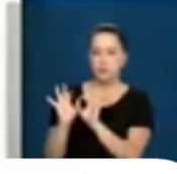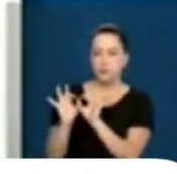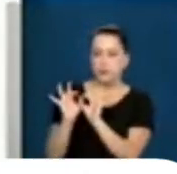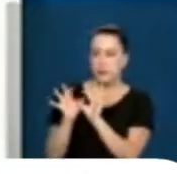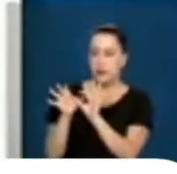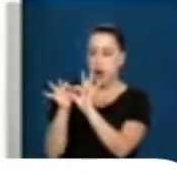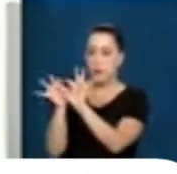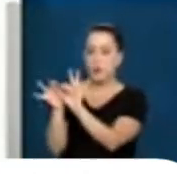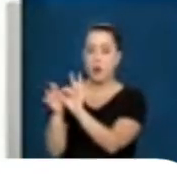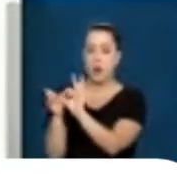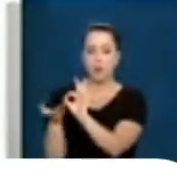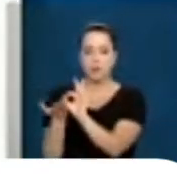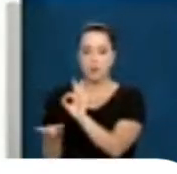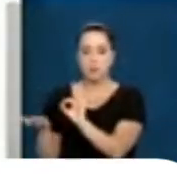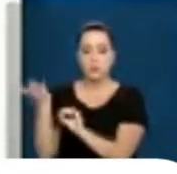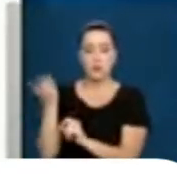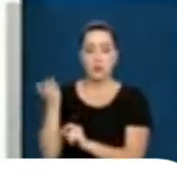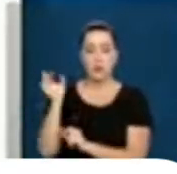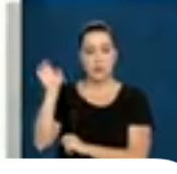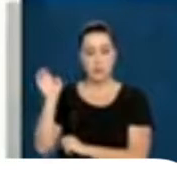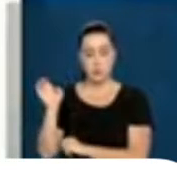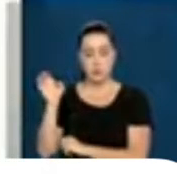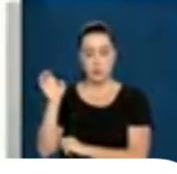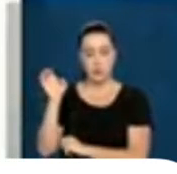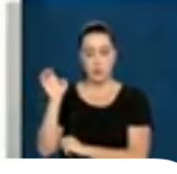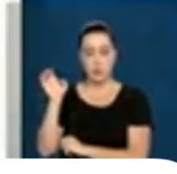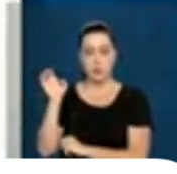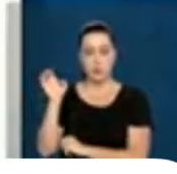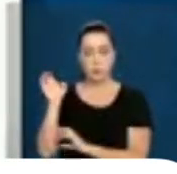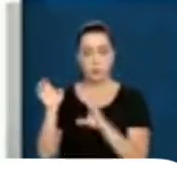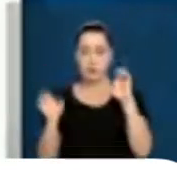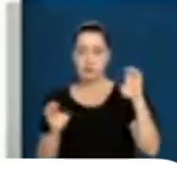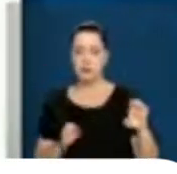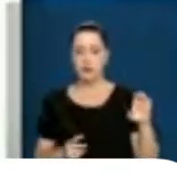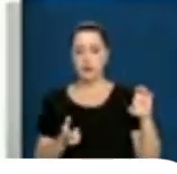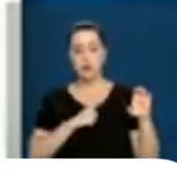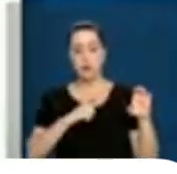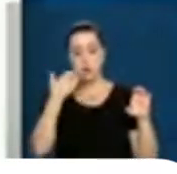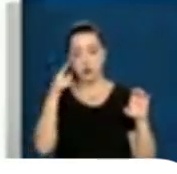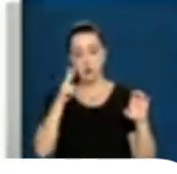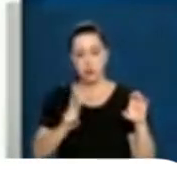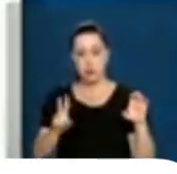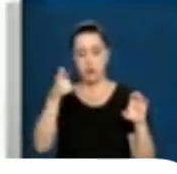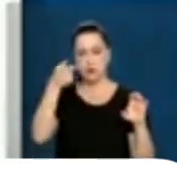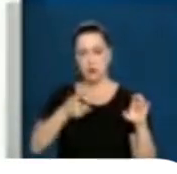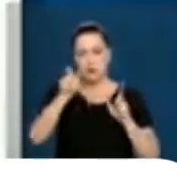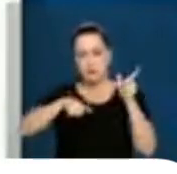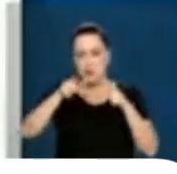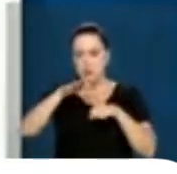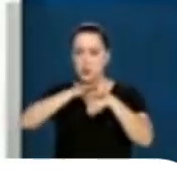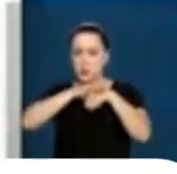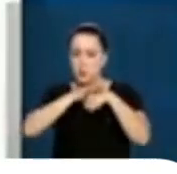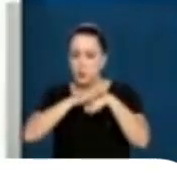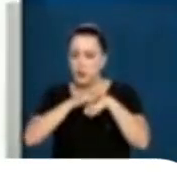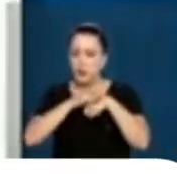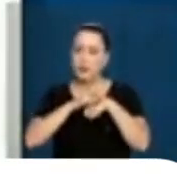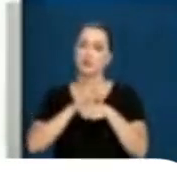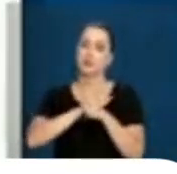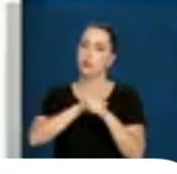projetando esses dados, do lado esquerdo nós temos os casos de Covid, ou seja, os